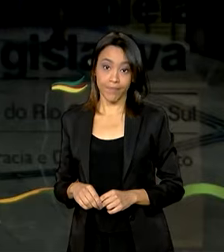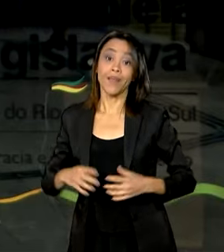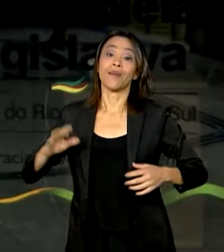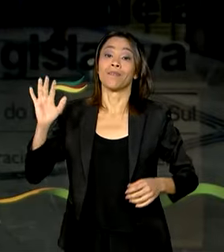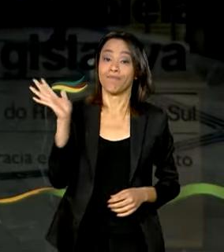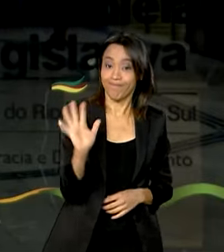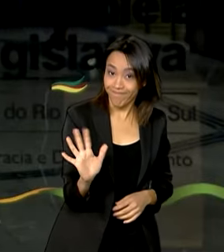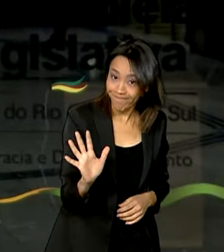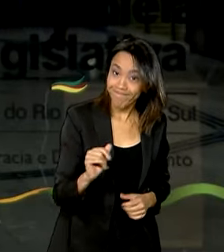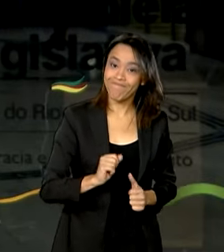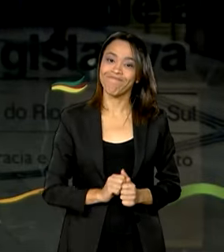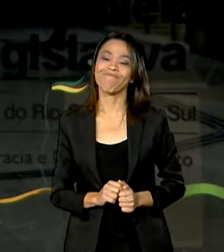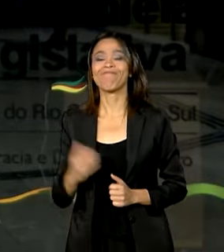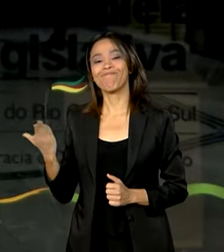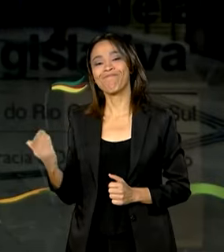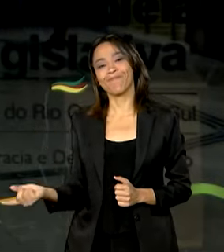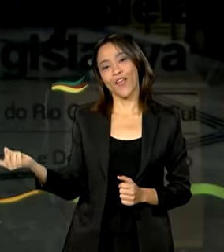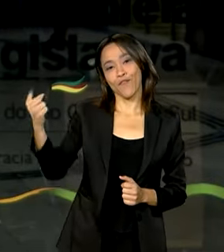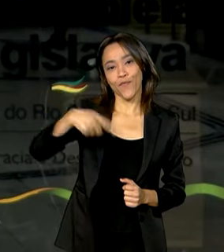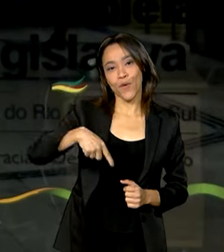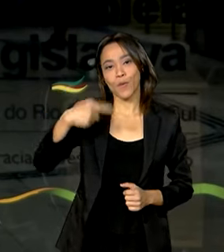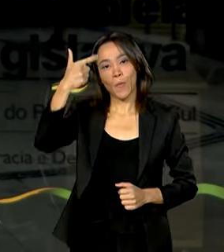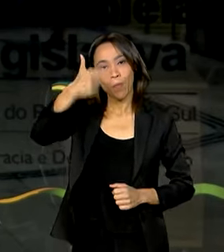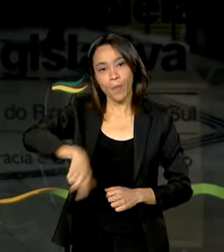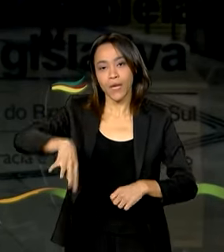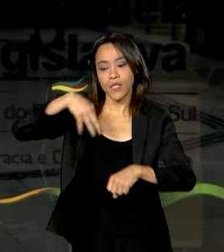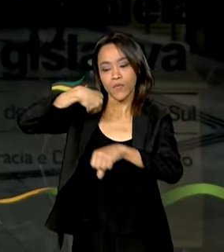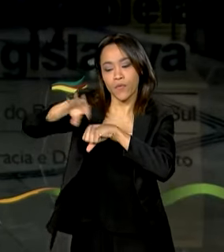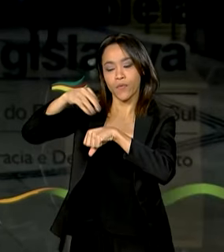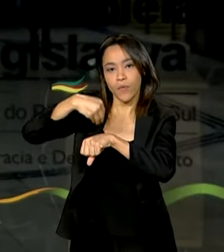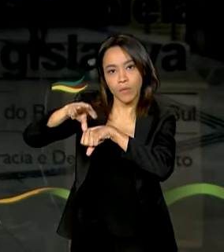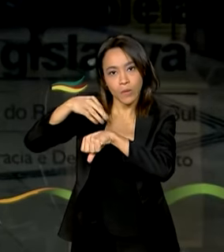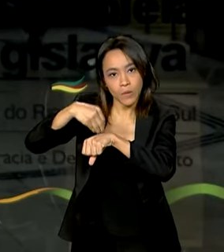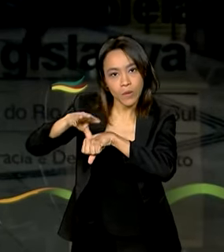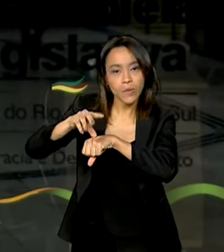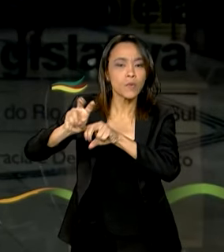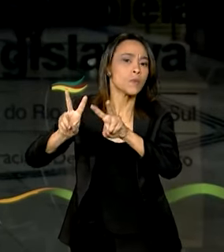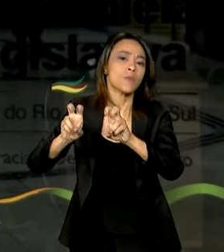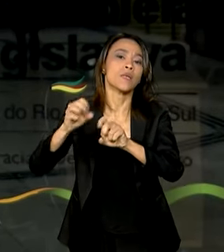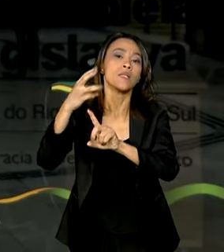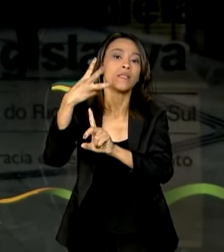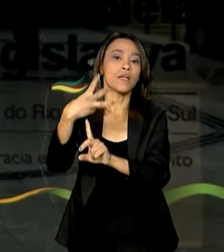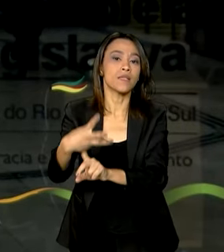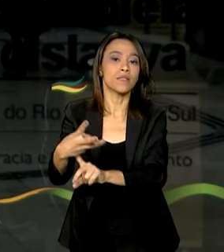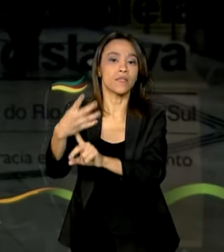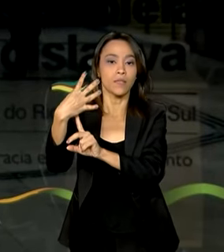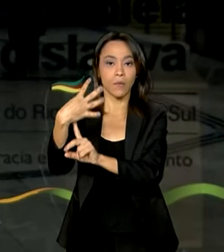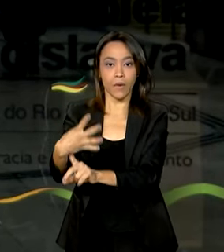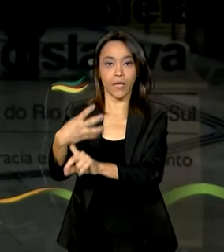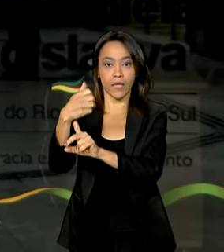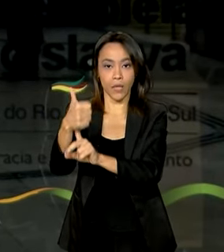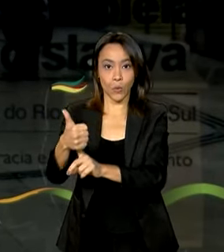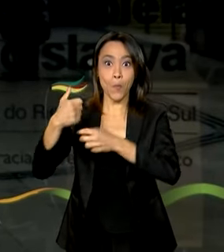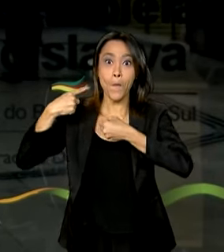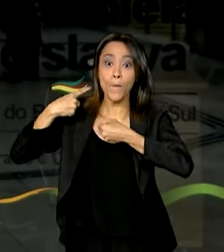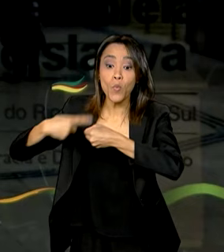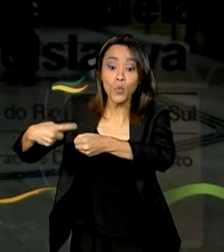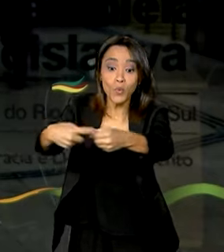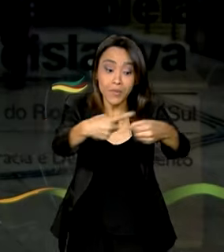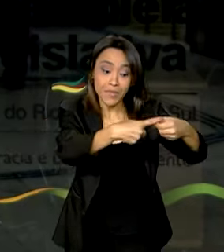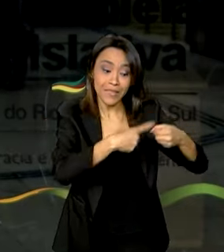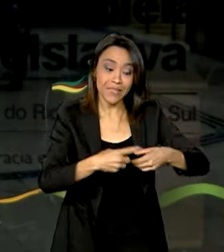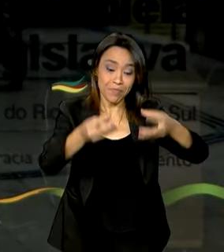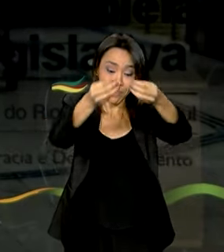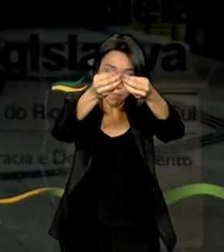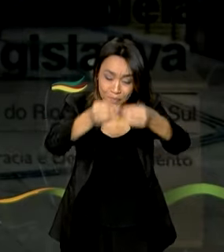Olá, Karine. A gente volta com as atualizações da Defesa Civil. São 341 municípios afetados por